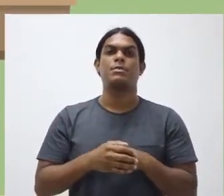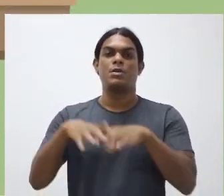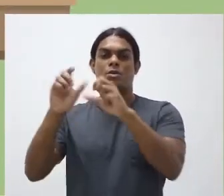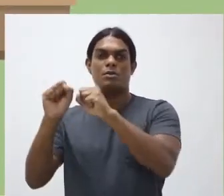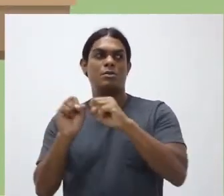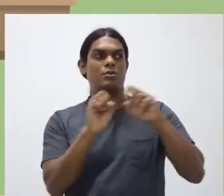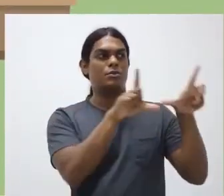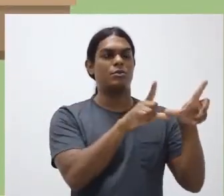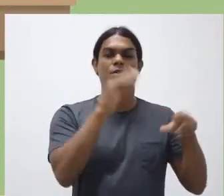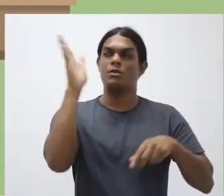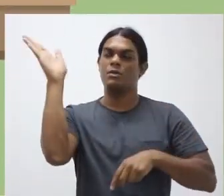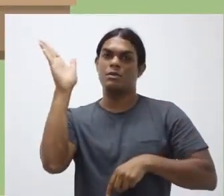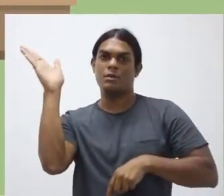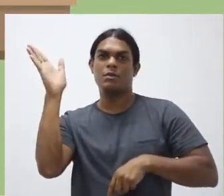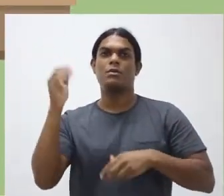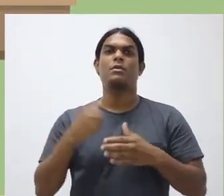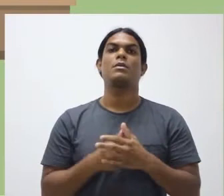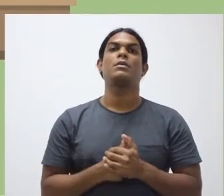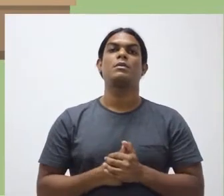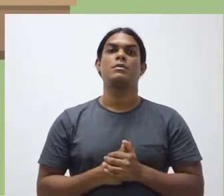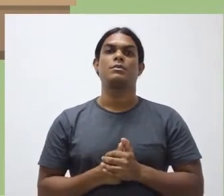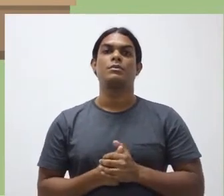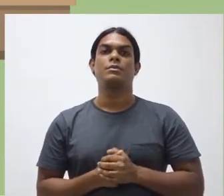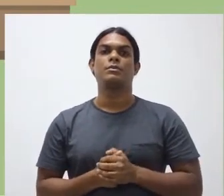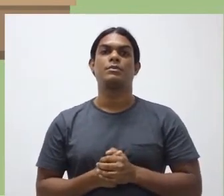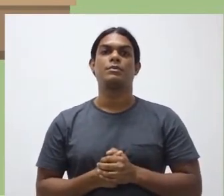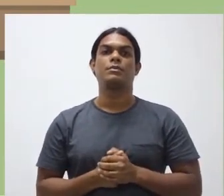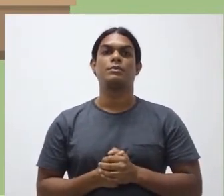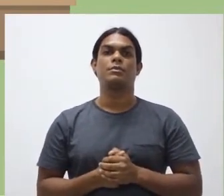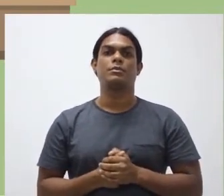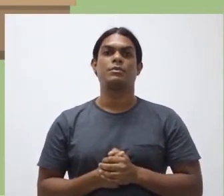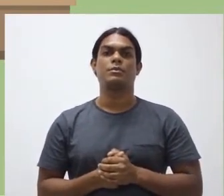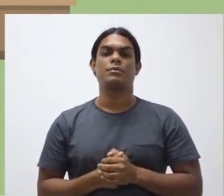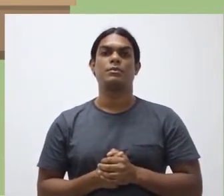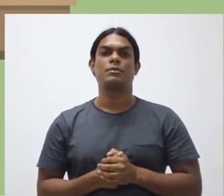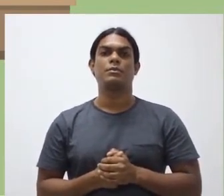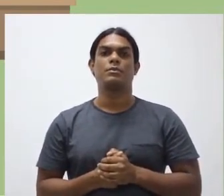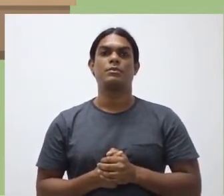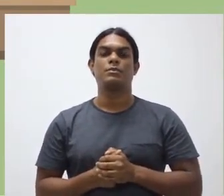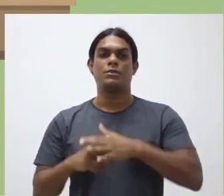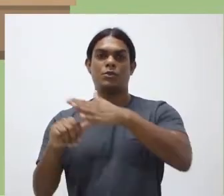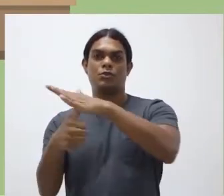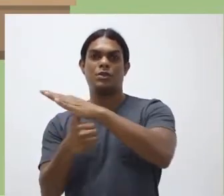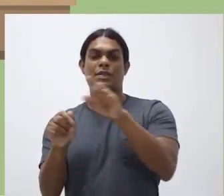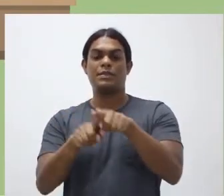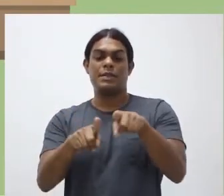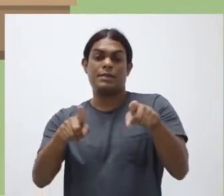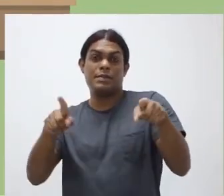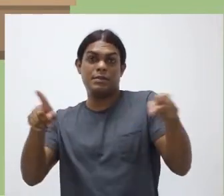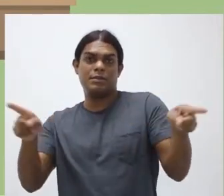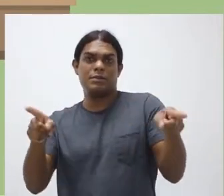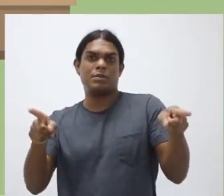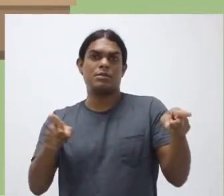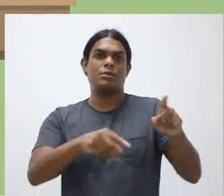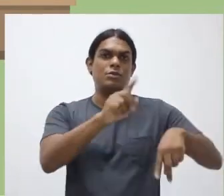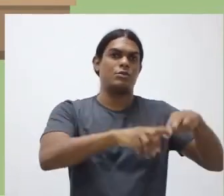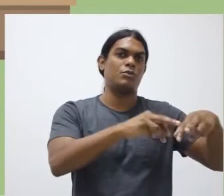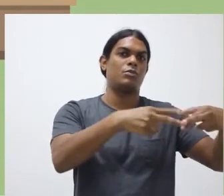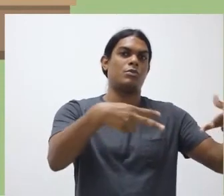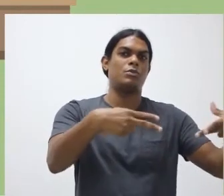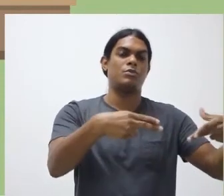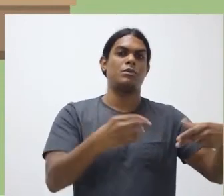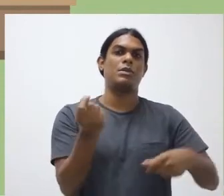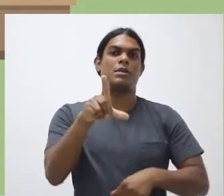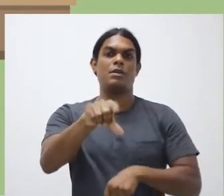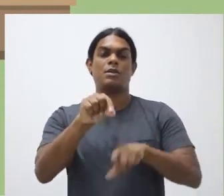um consumidor que está distante do produto que ele deseja consumir. Para aproximá-lo, será necessário,